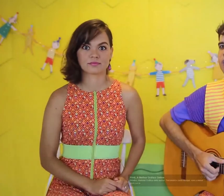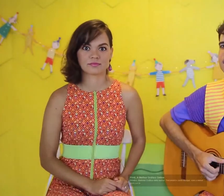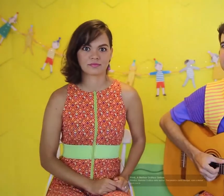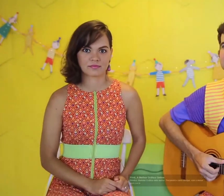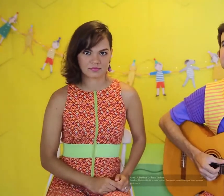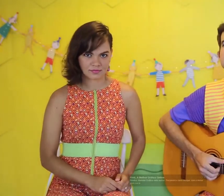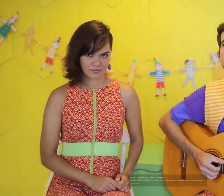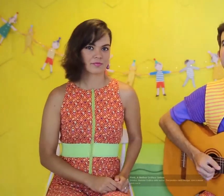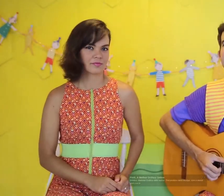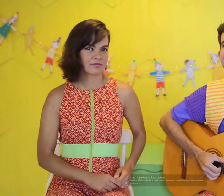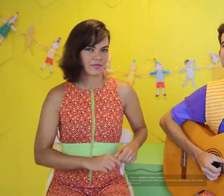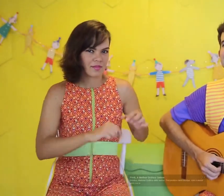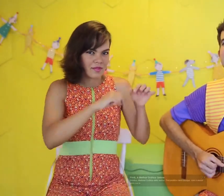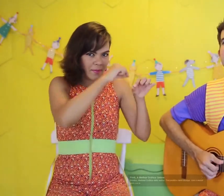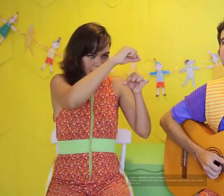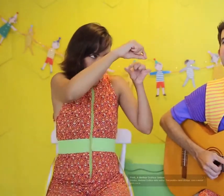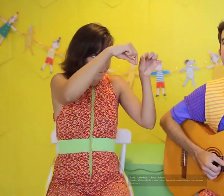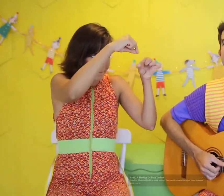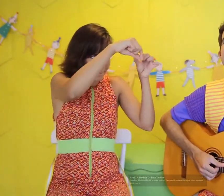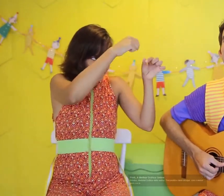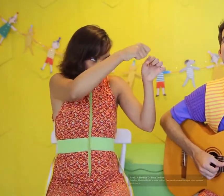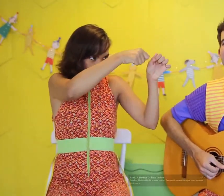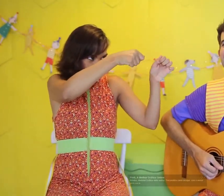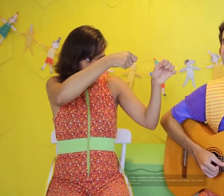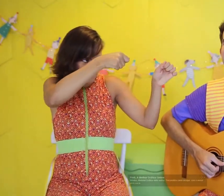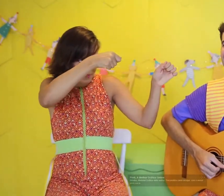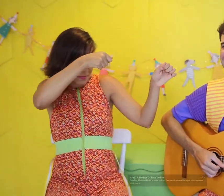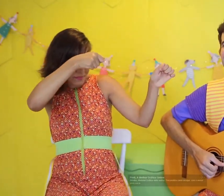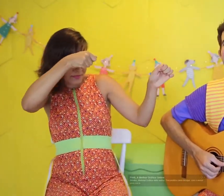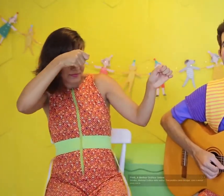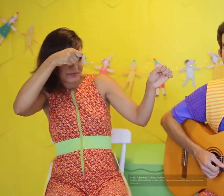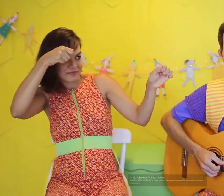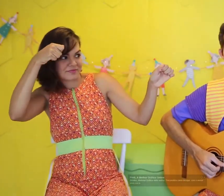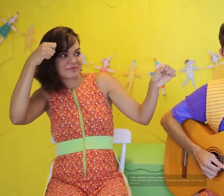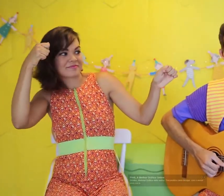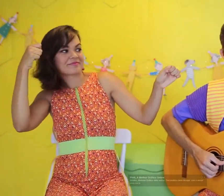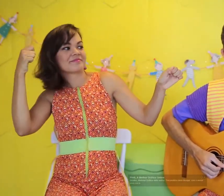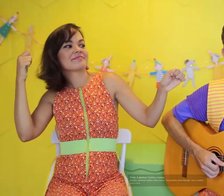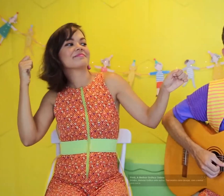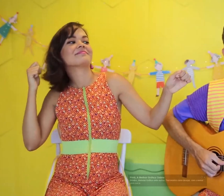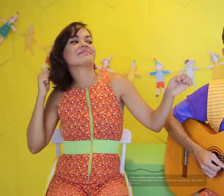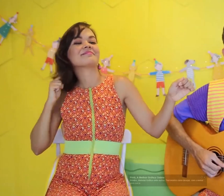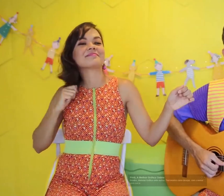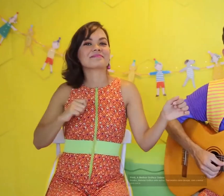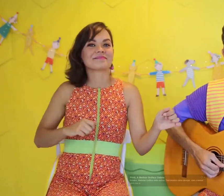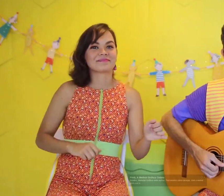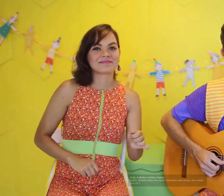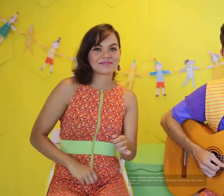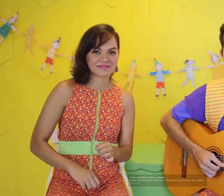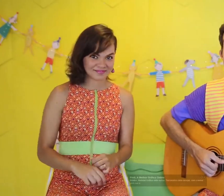Depois uma corda bem esperta e amarro no cocar.